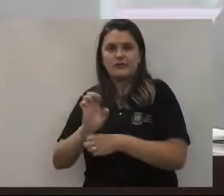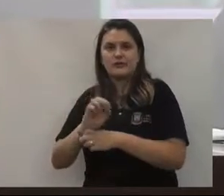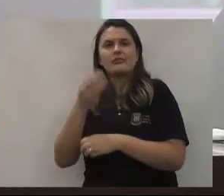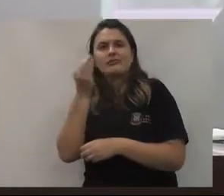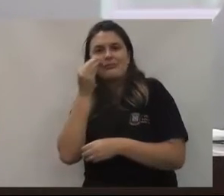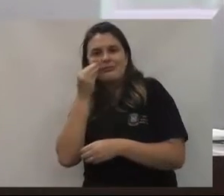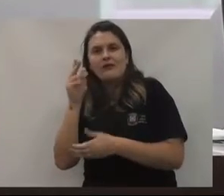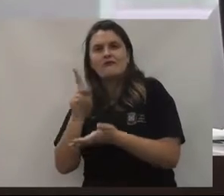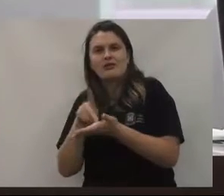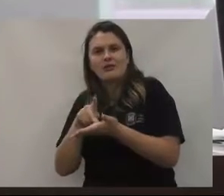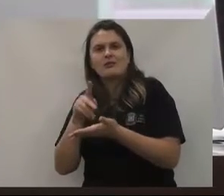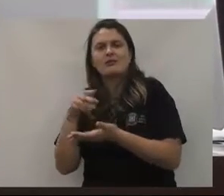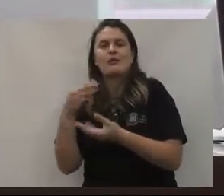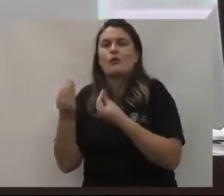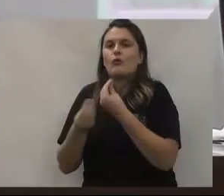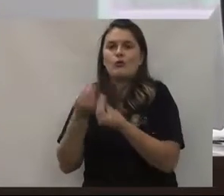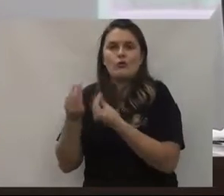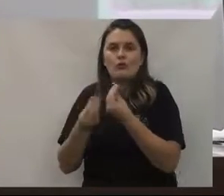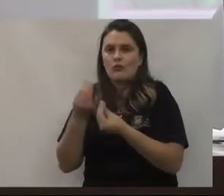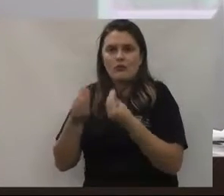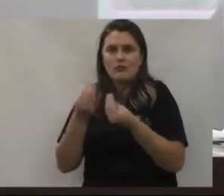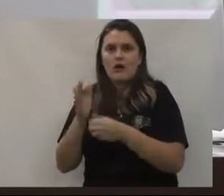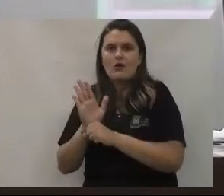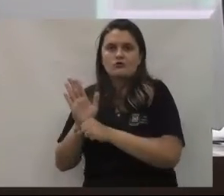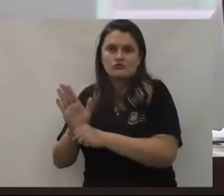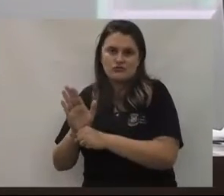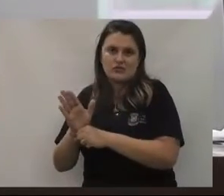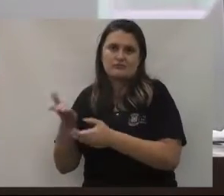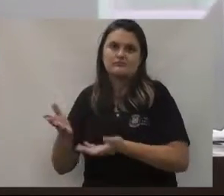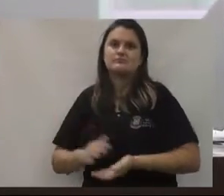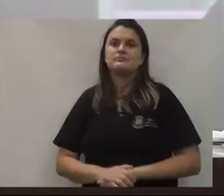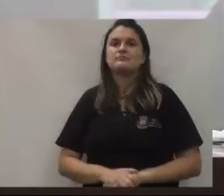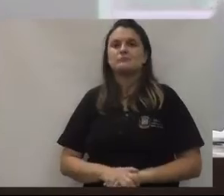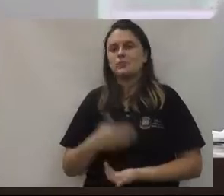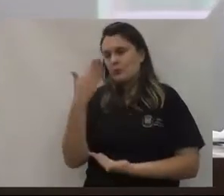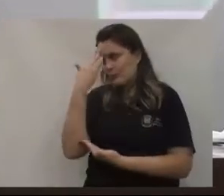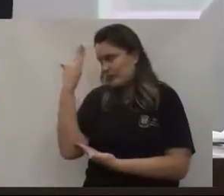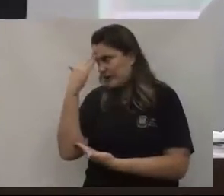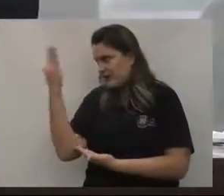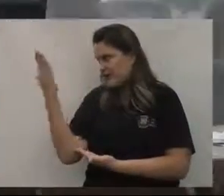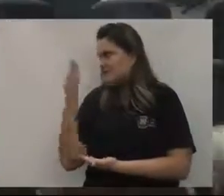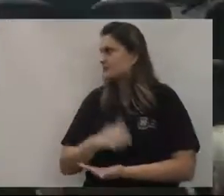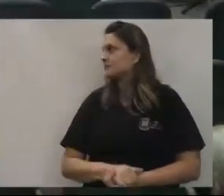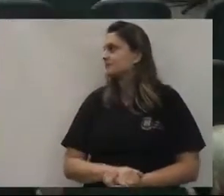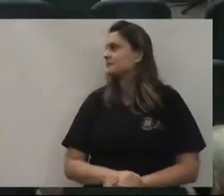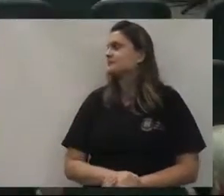tentar realmente buscar, de alguma forma, ajudar nesse sentido. Agradeço.